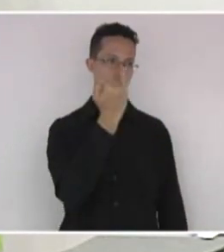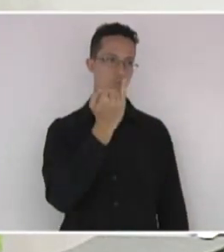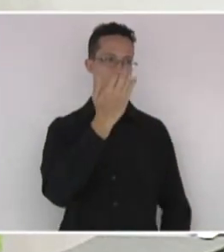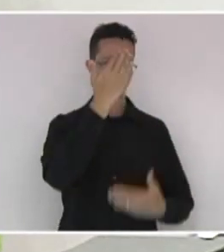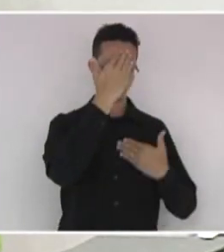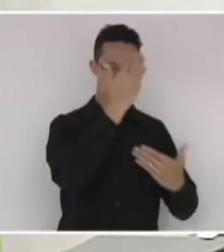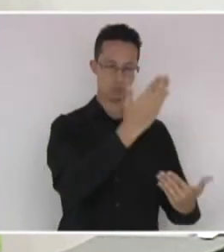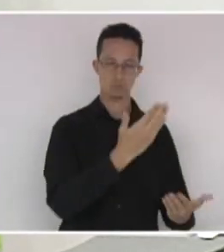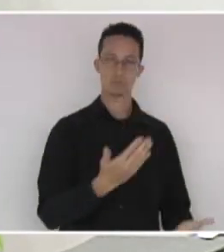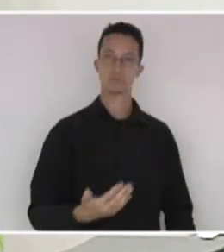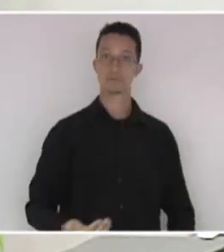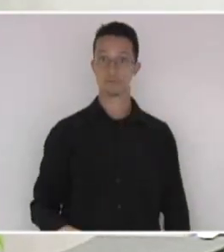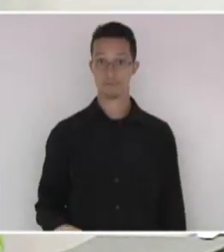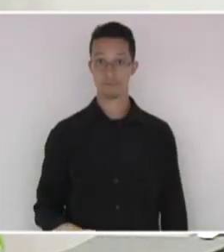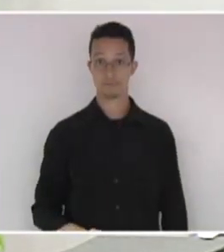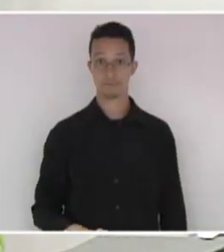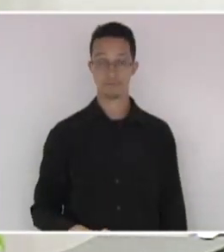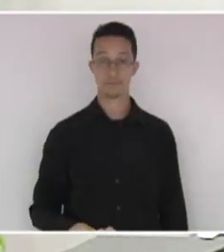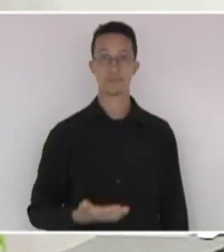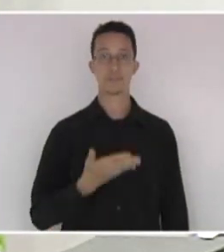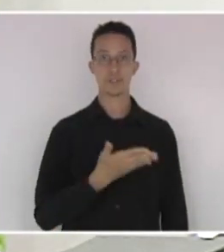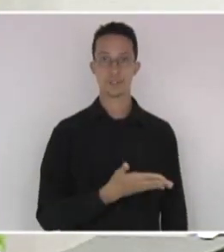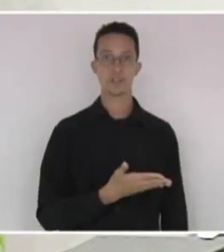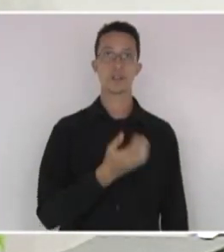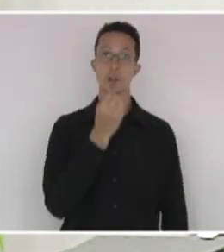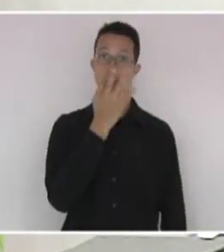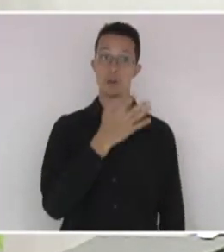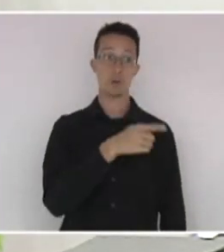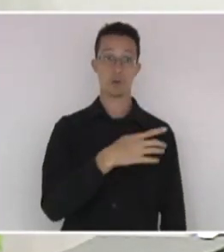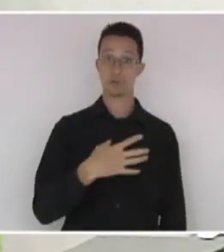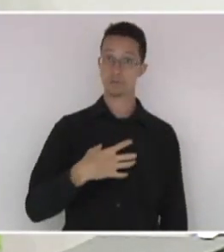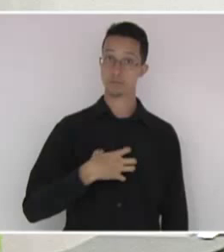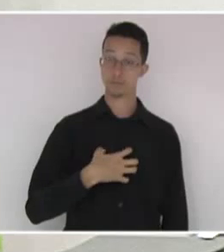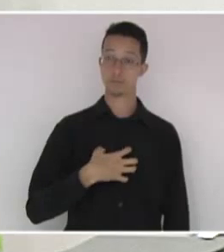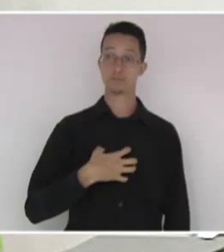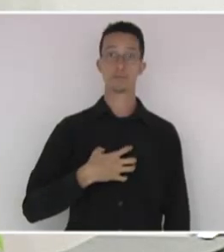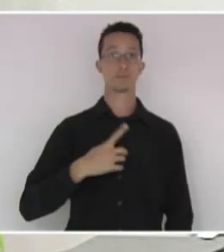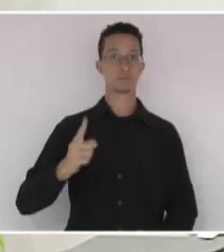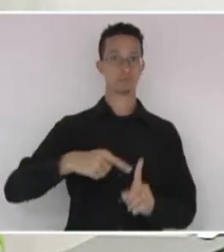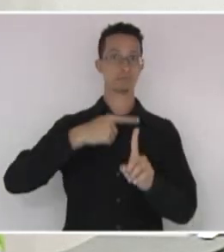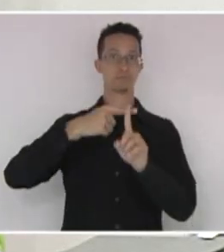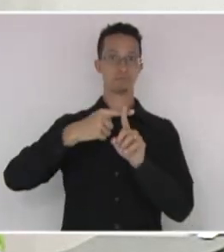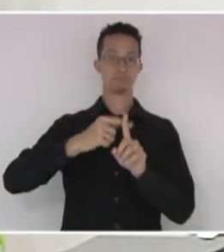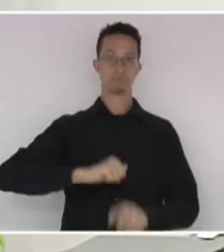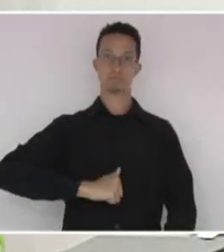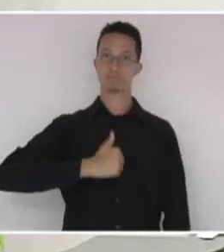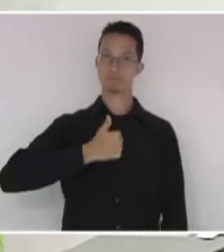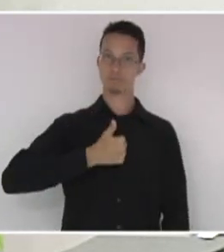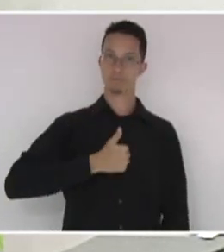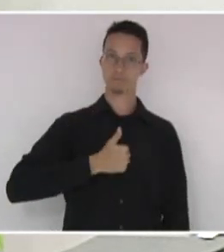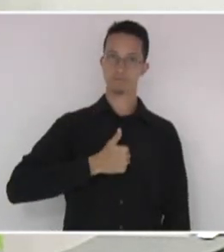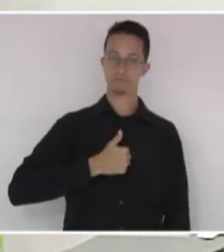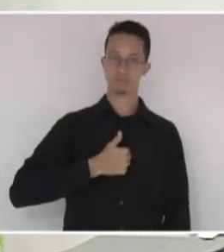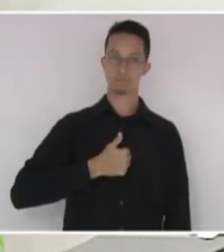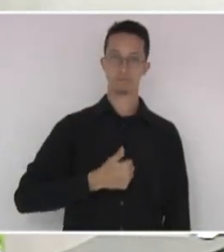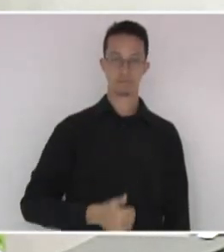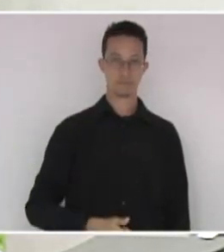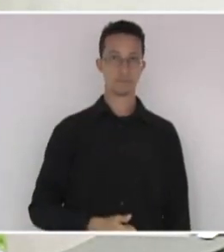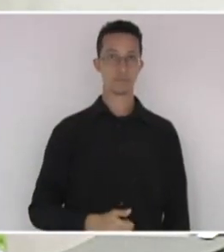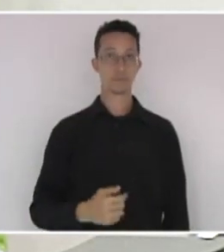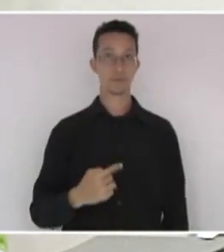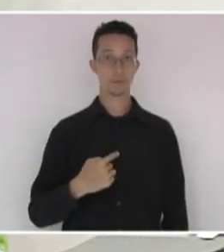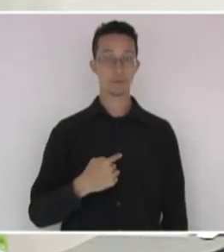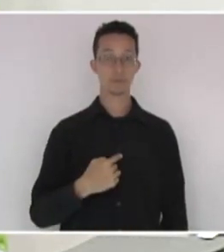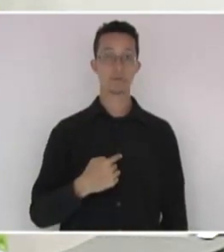isso ajudou, tudo isso valoriza, estimula. Eu tenho dito que esse tipo de